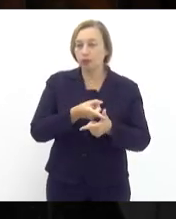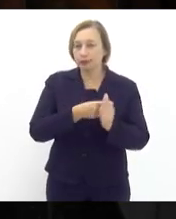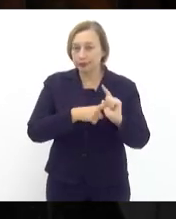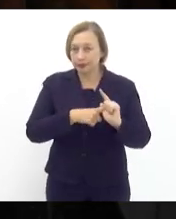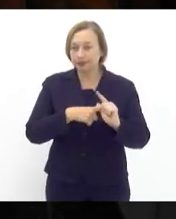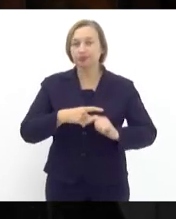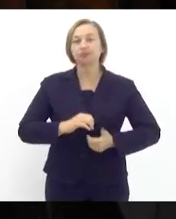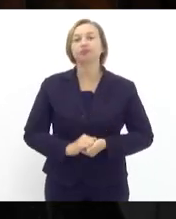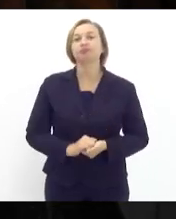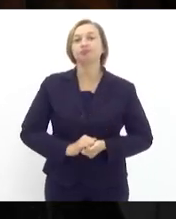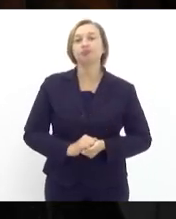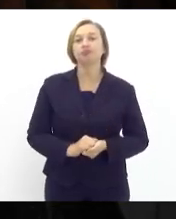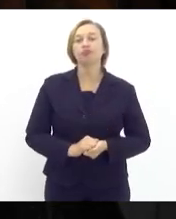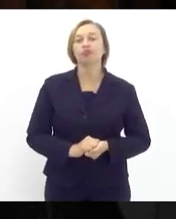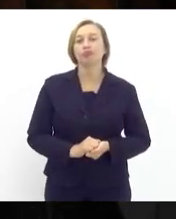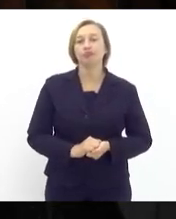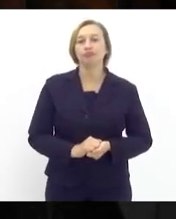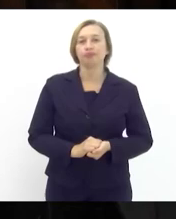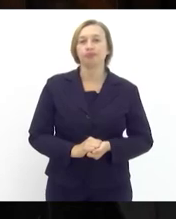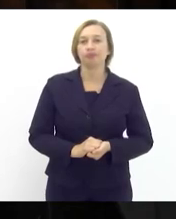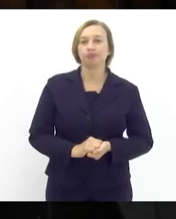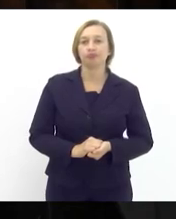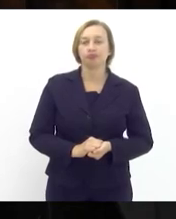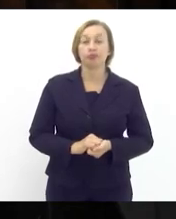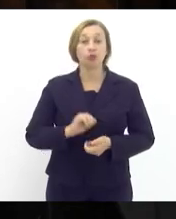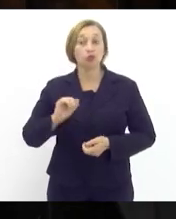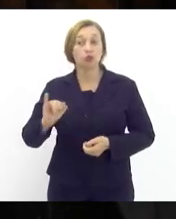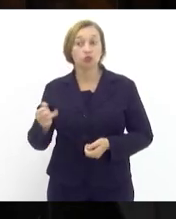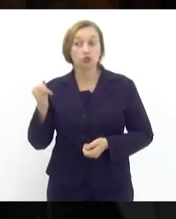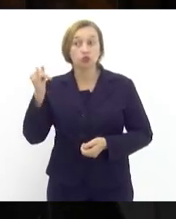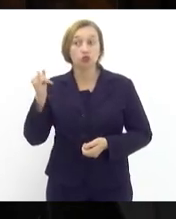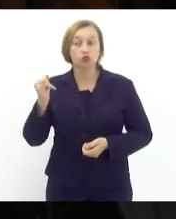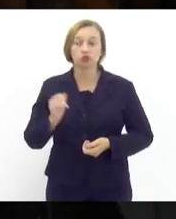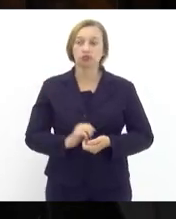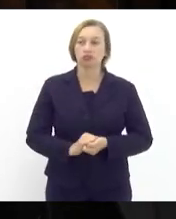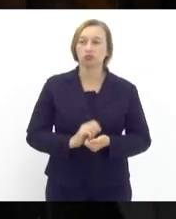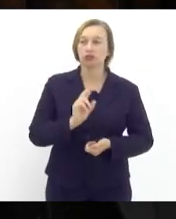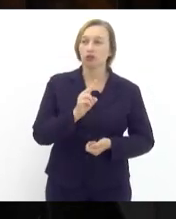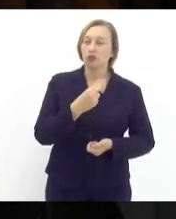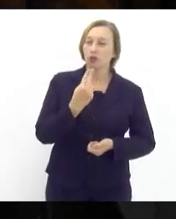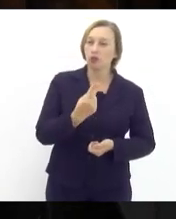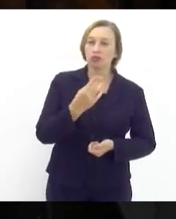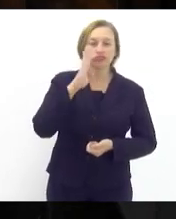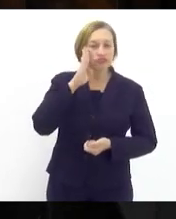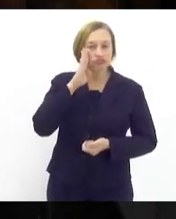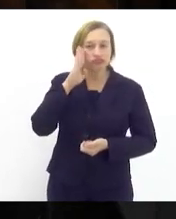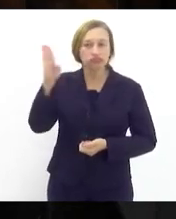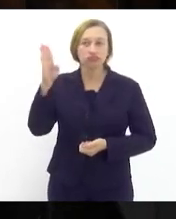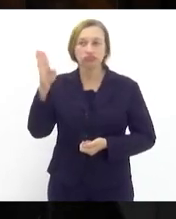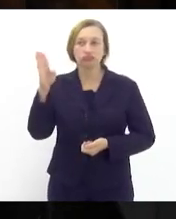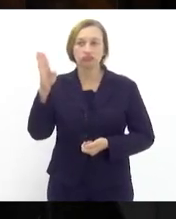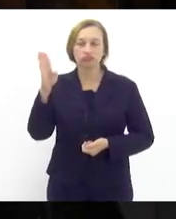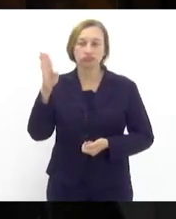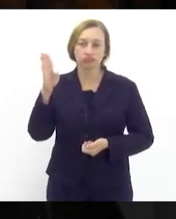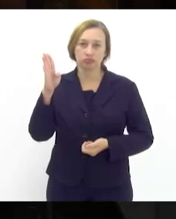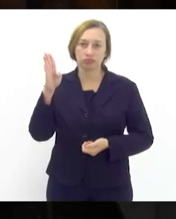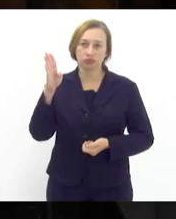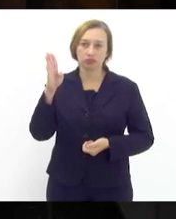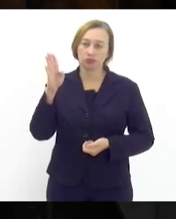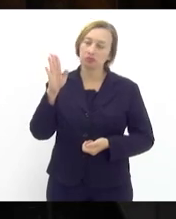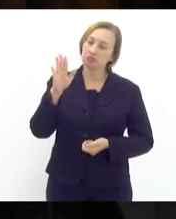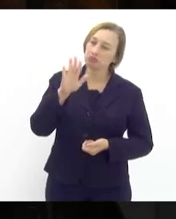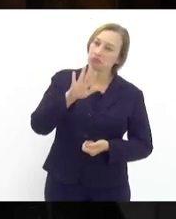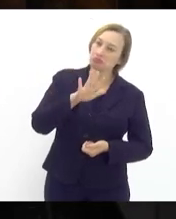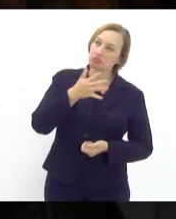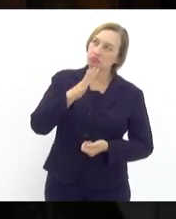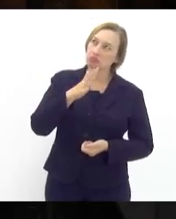dívida quer seja do juros ou do principal por no